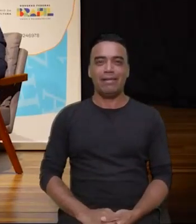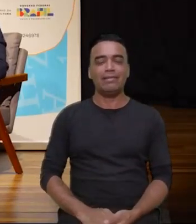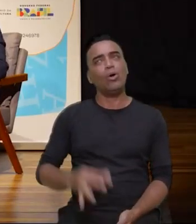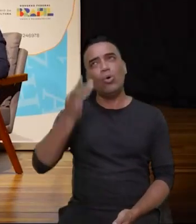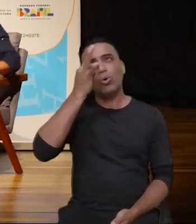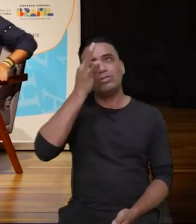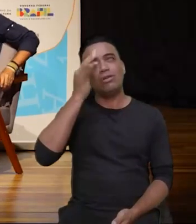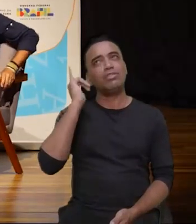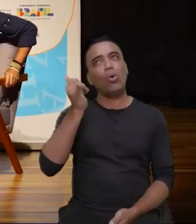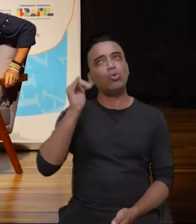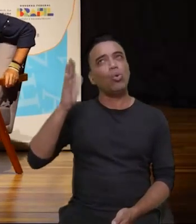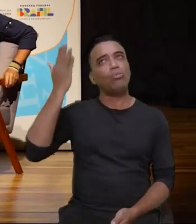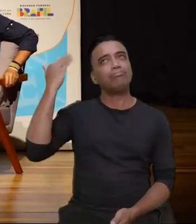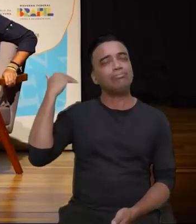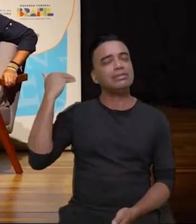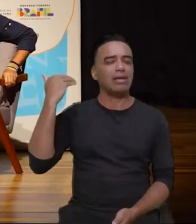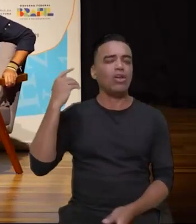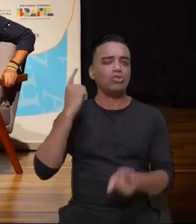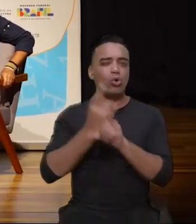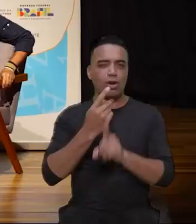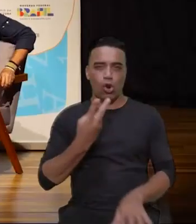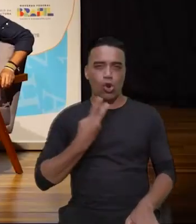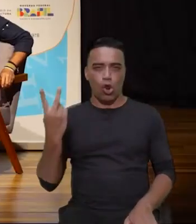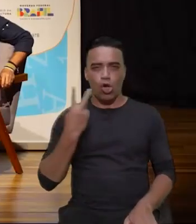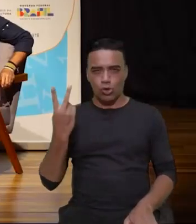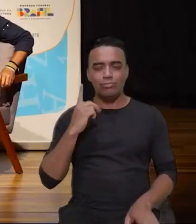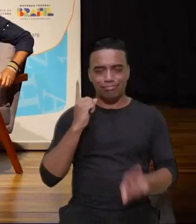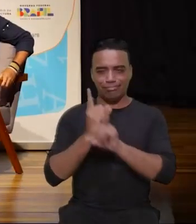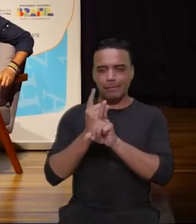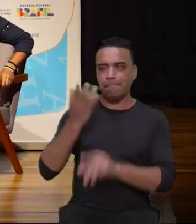Conceição, quando a gente se encontrou uma vez, uma das vezes que a gente se encontrou,